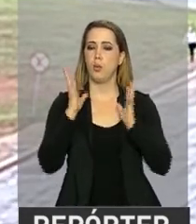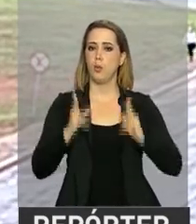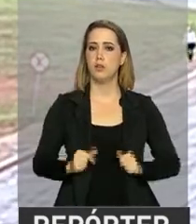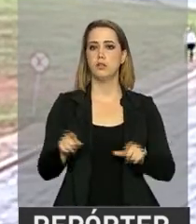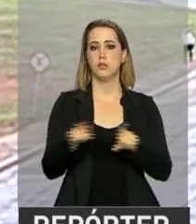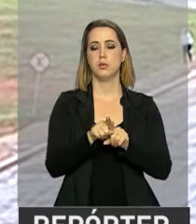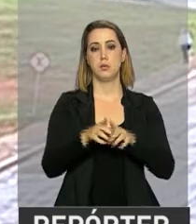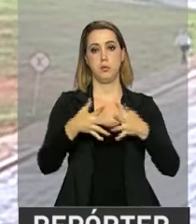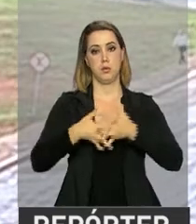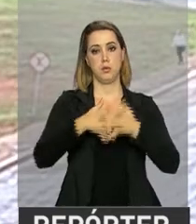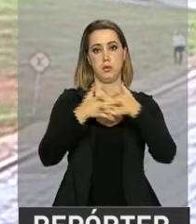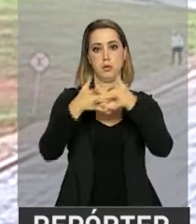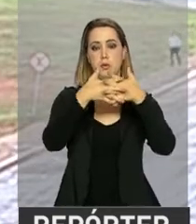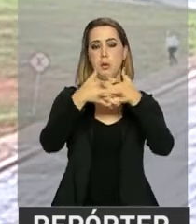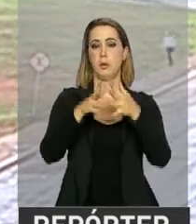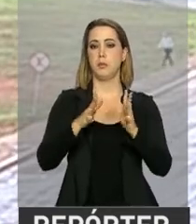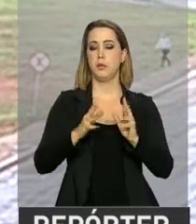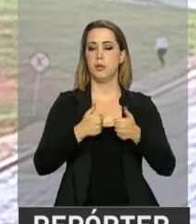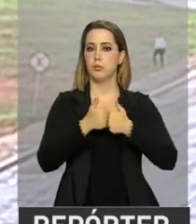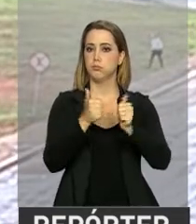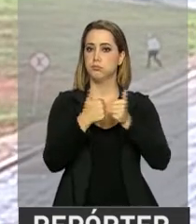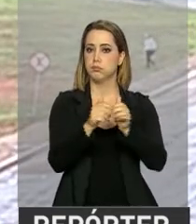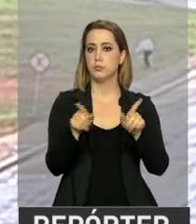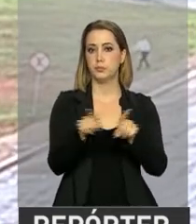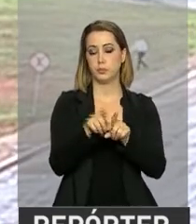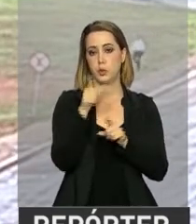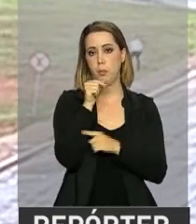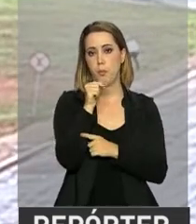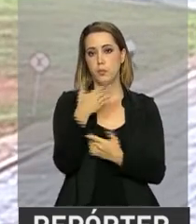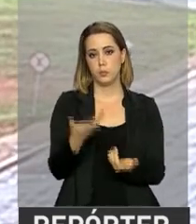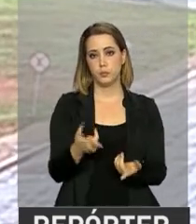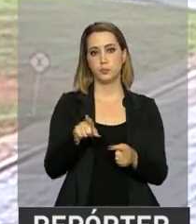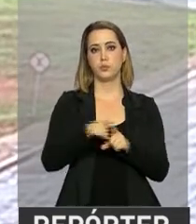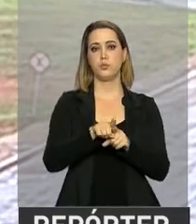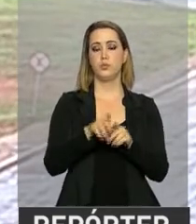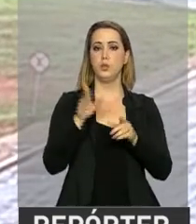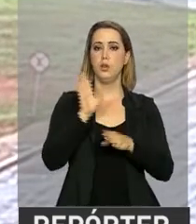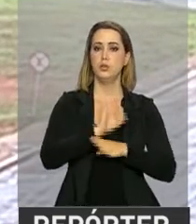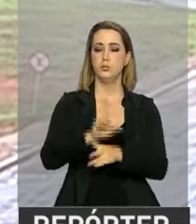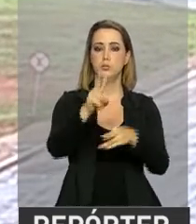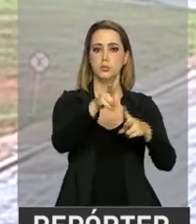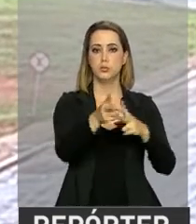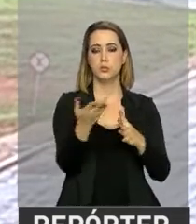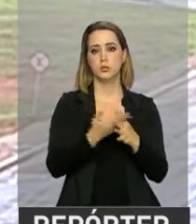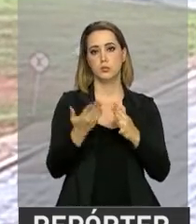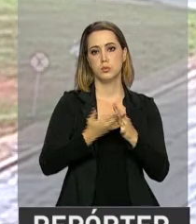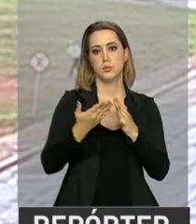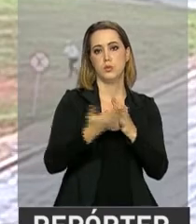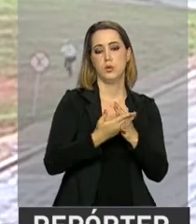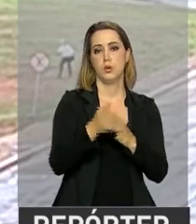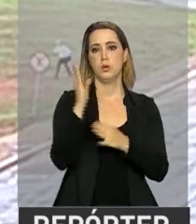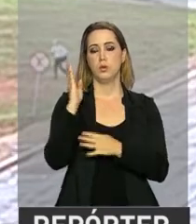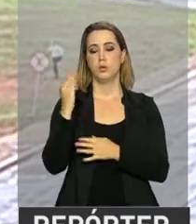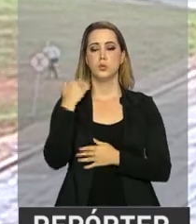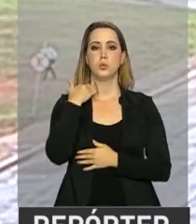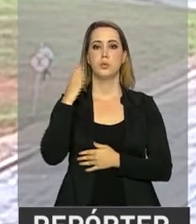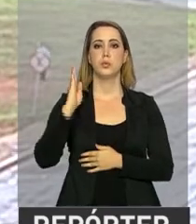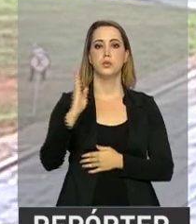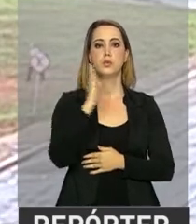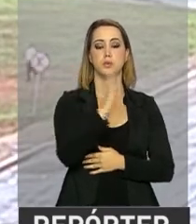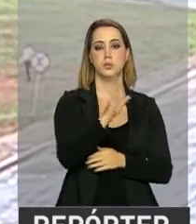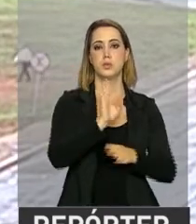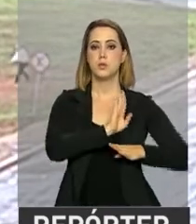de caminhões-pipa, o refinanciamento das dívidas de agricultura junto ao Banco do Brasil e o apoio do Banco Nacional